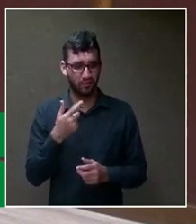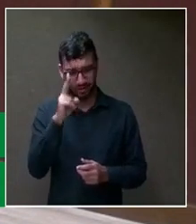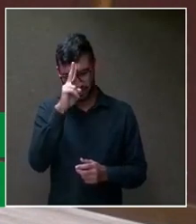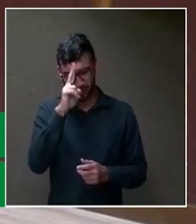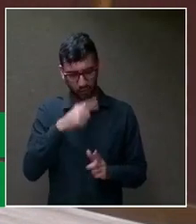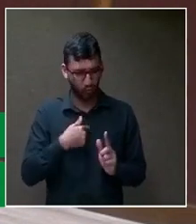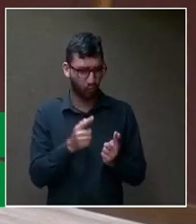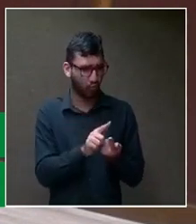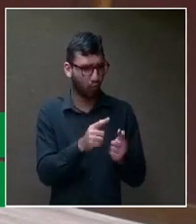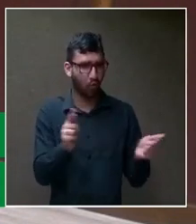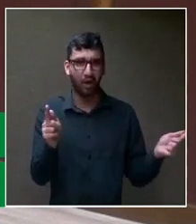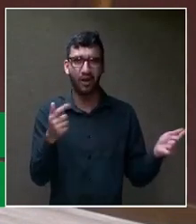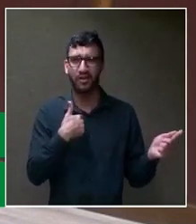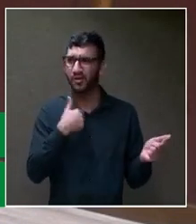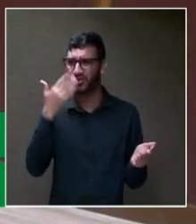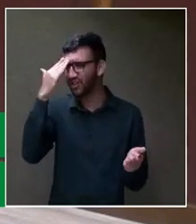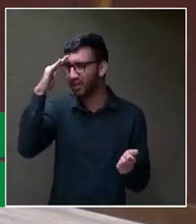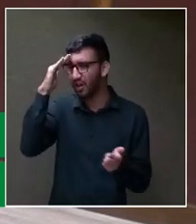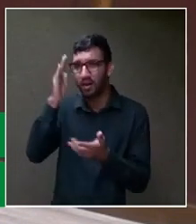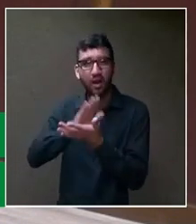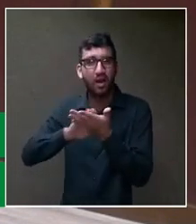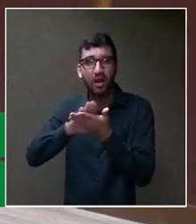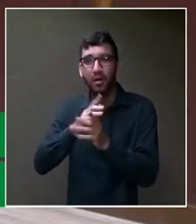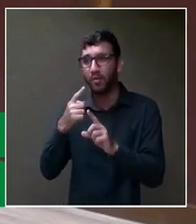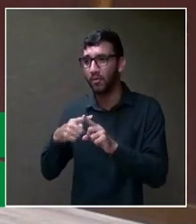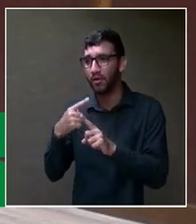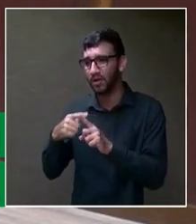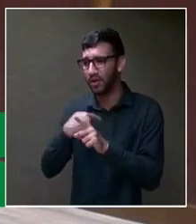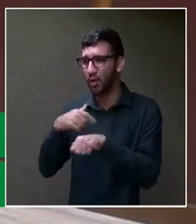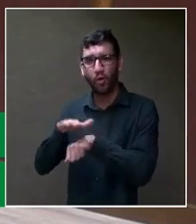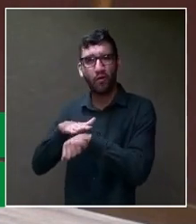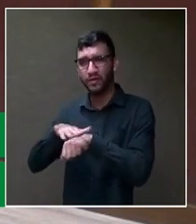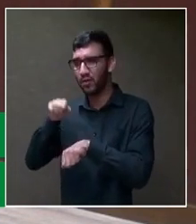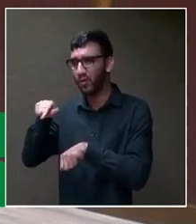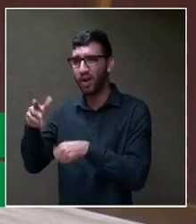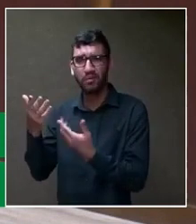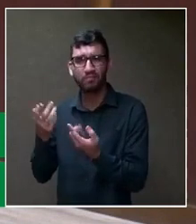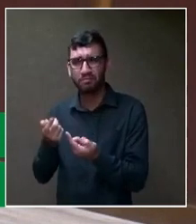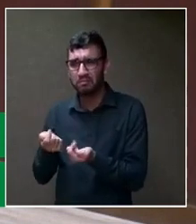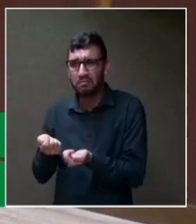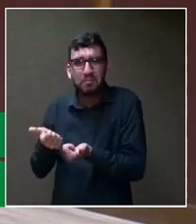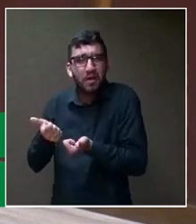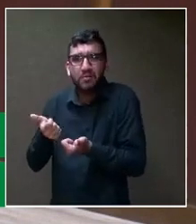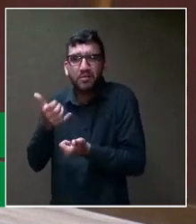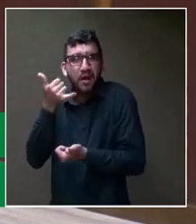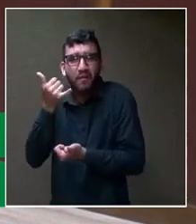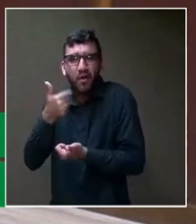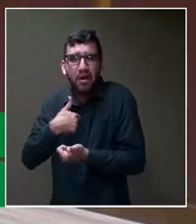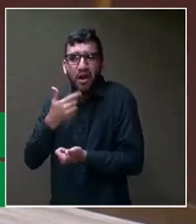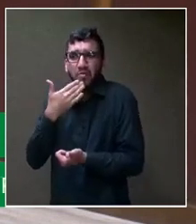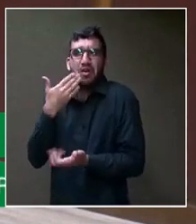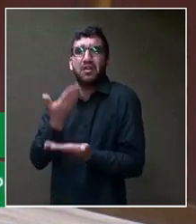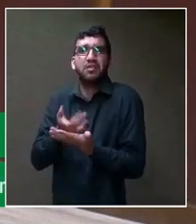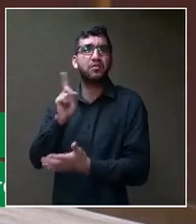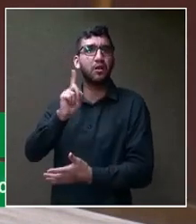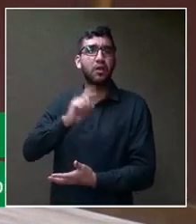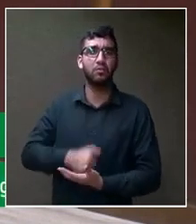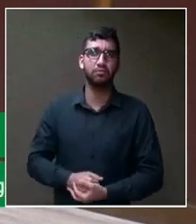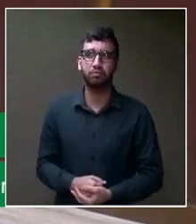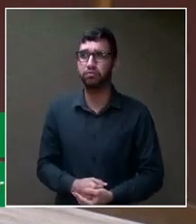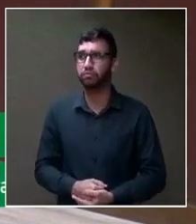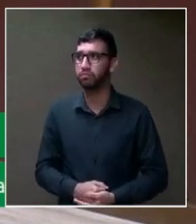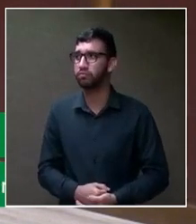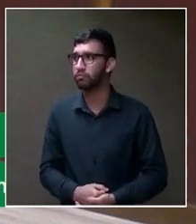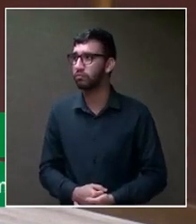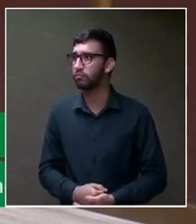churrasco, aí eu fiquei sem entender, porque ela tinha acabado de conversar comigo pelo celular, meio que eu não acreditei na hora.